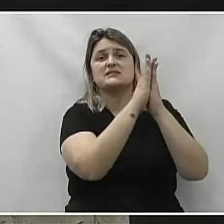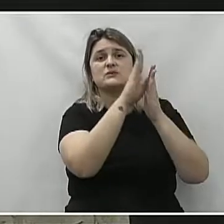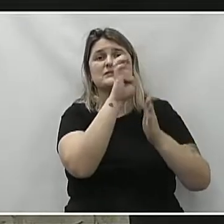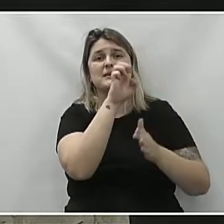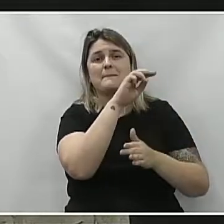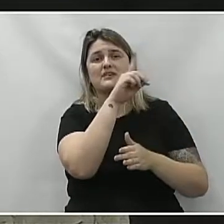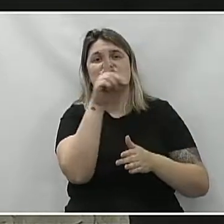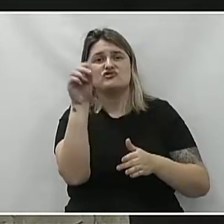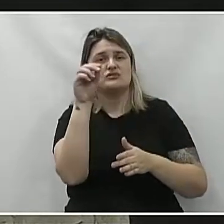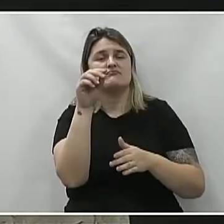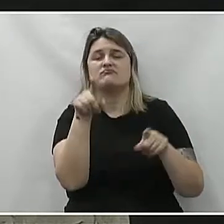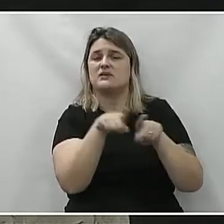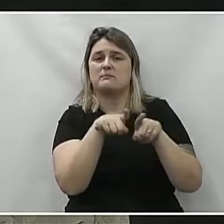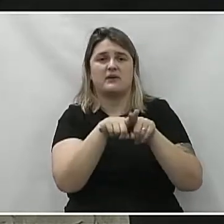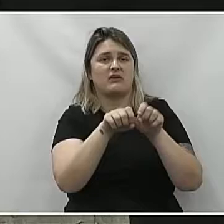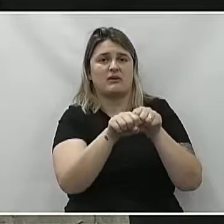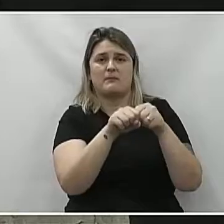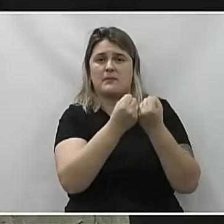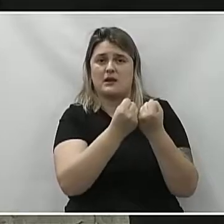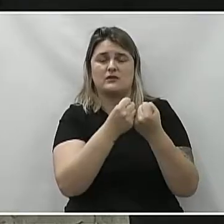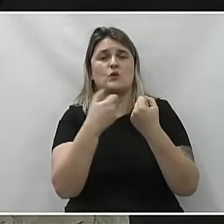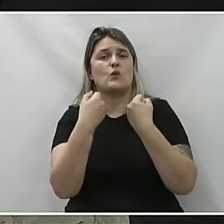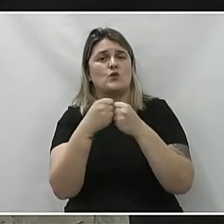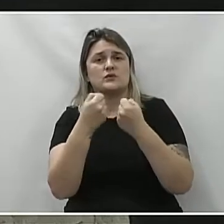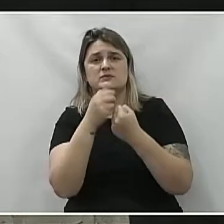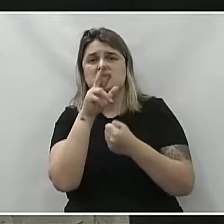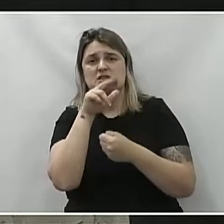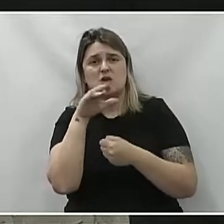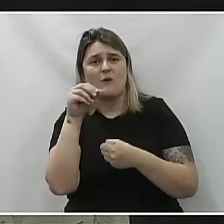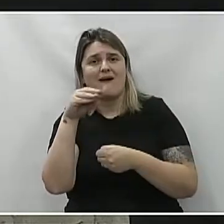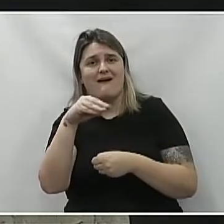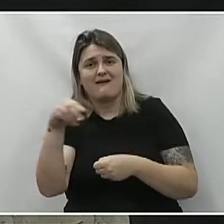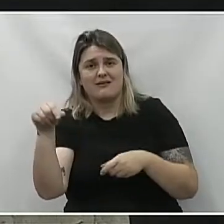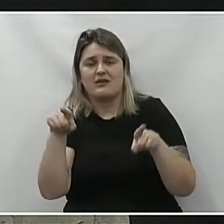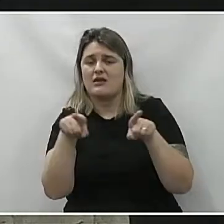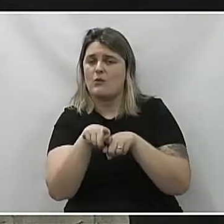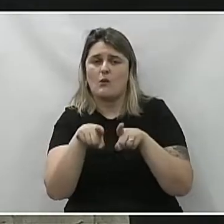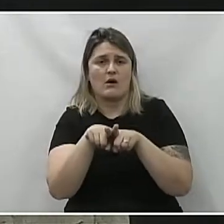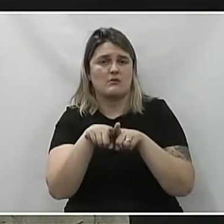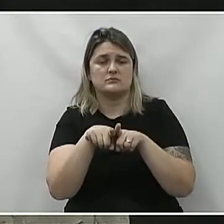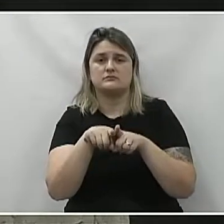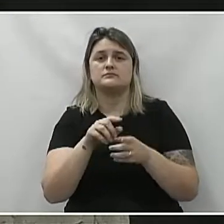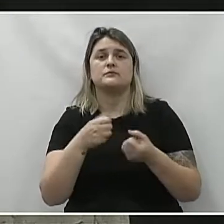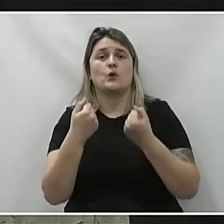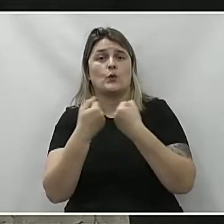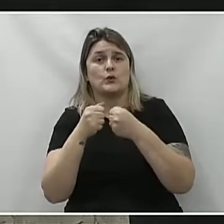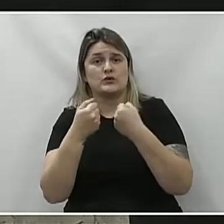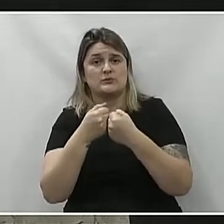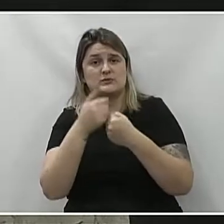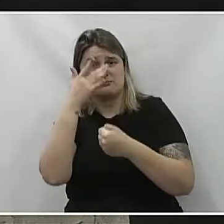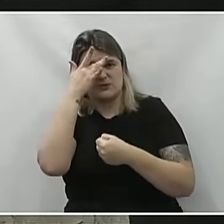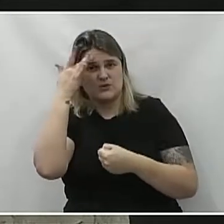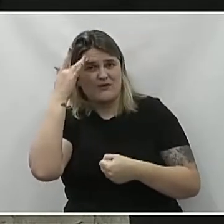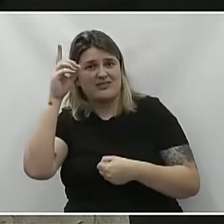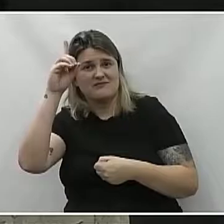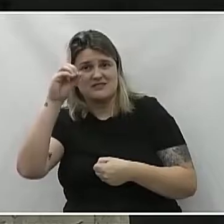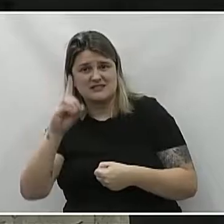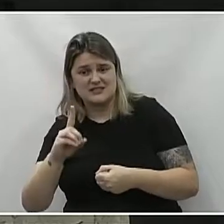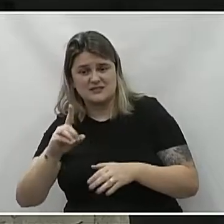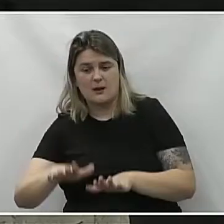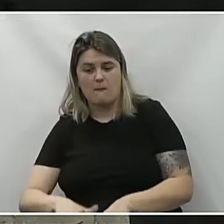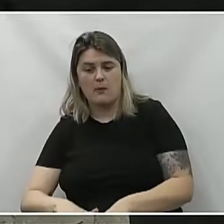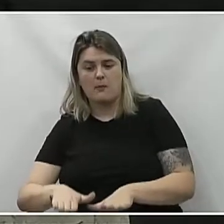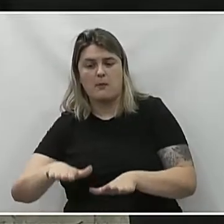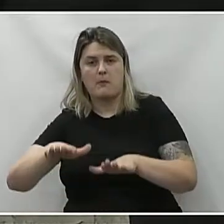mesma coisa, o ônibus do Rio da Areia a mesma coisa, a situação do ônibus para as pessoas com deficiência, a elevação